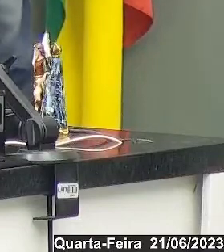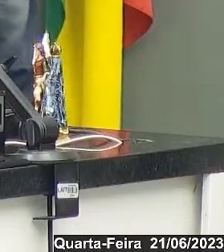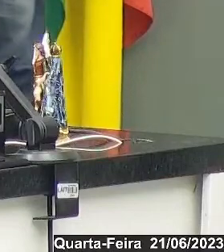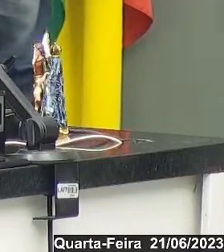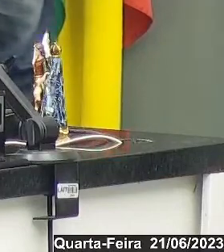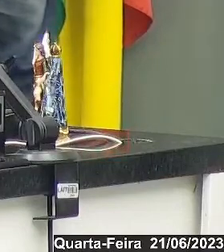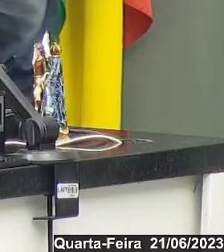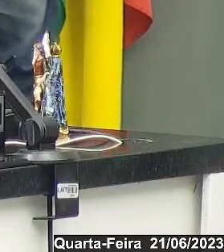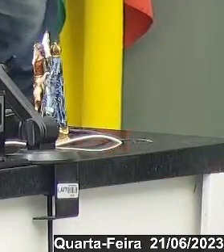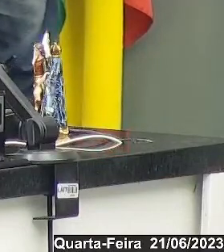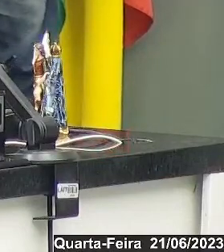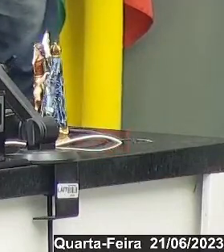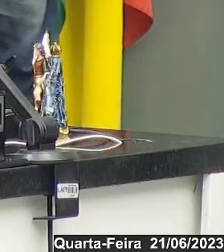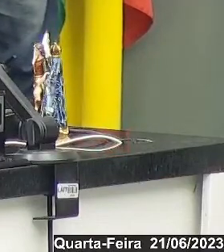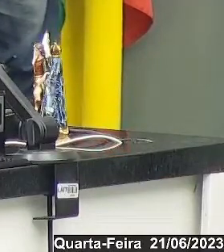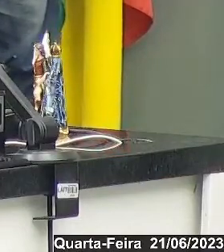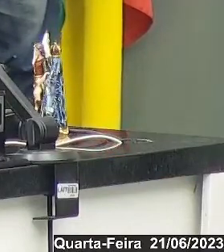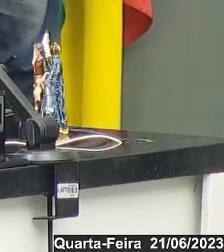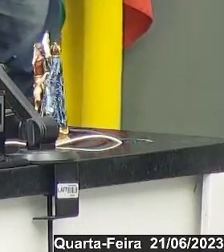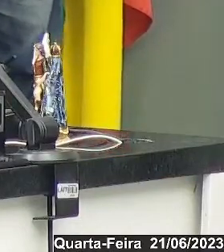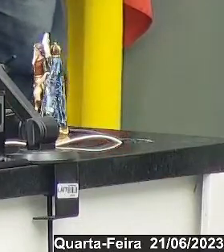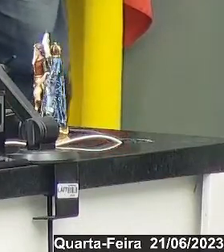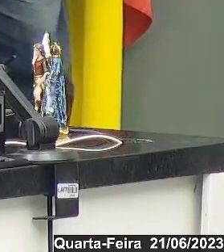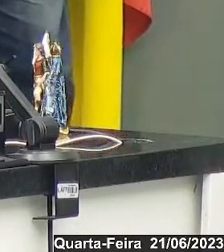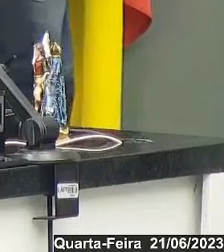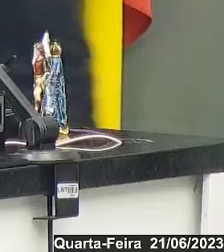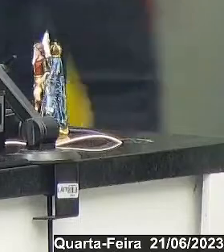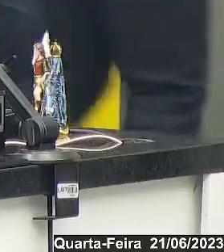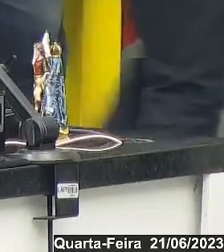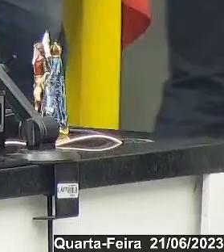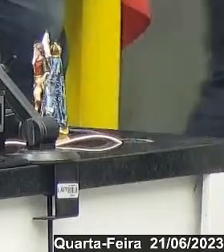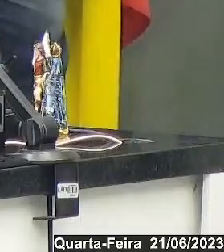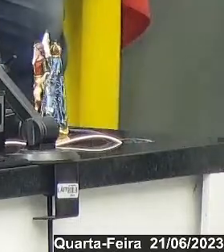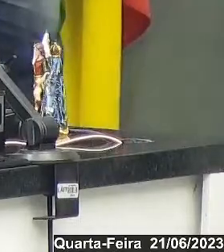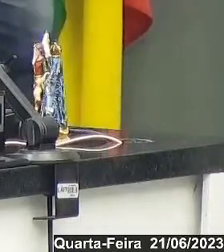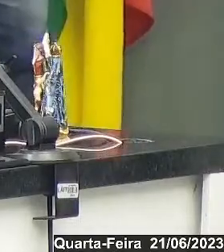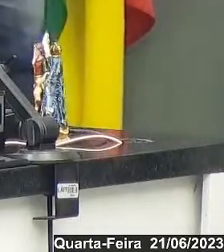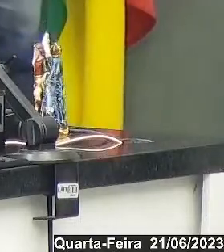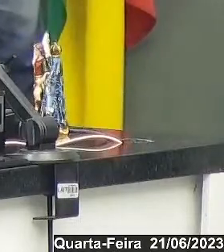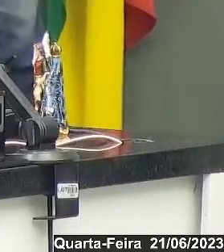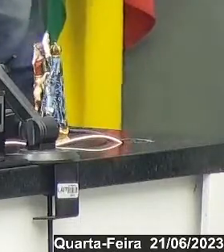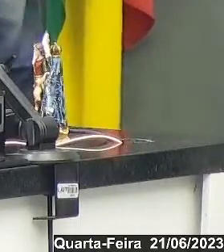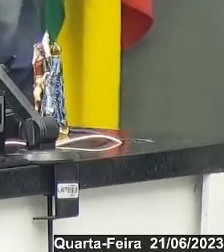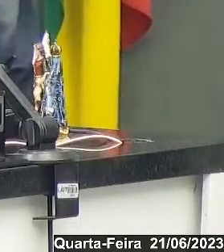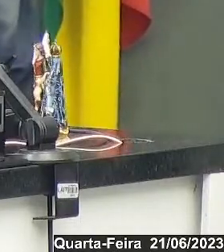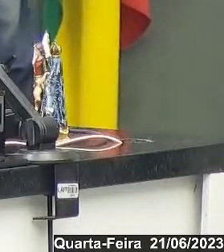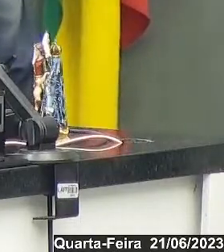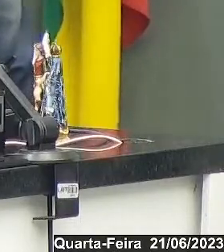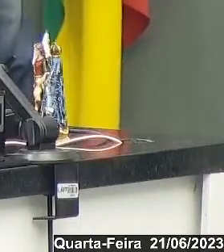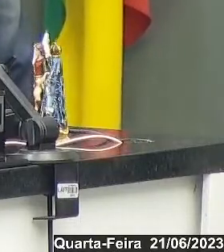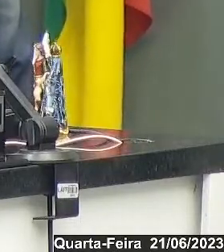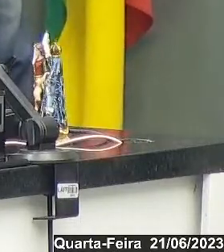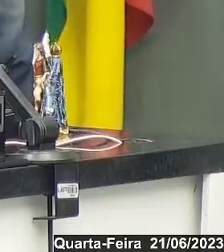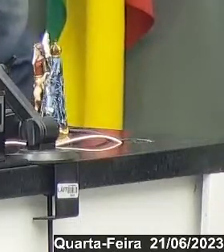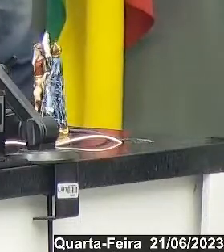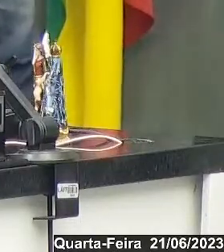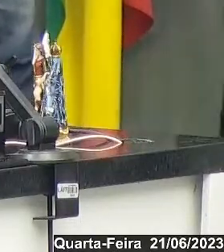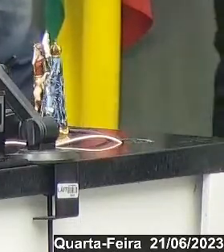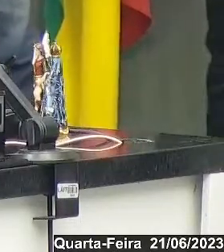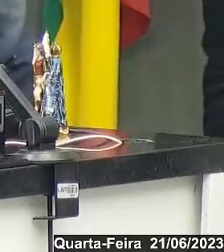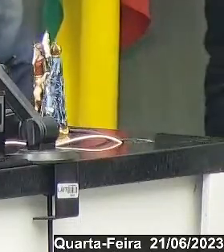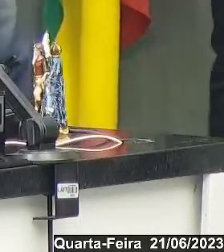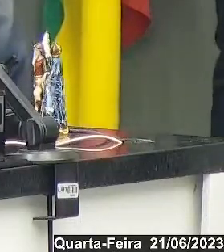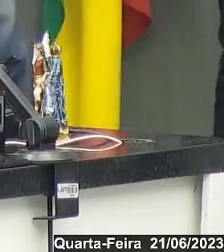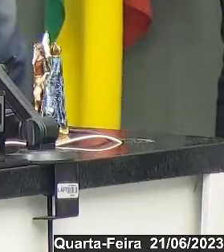novo, novamente. Eu não falo pela boca de nenhum vereador. Nenhum